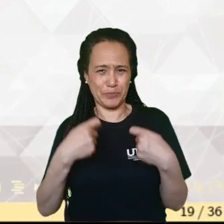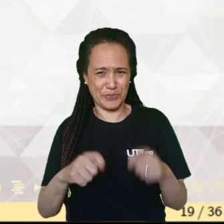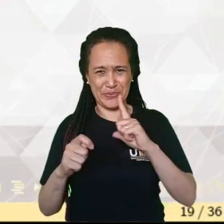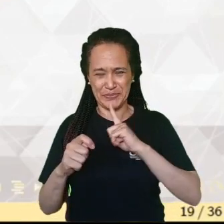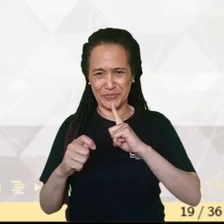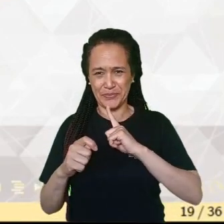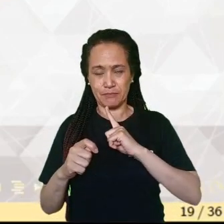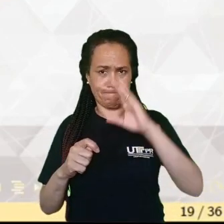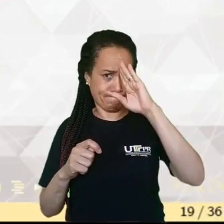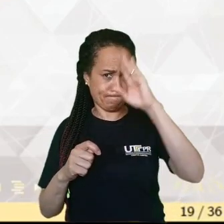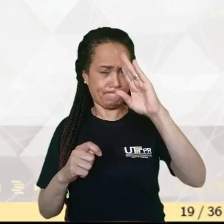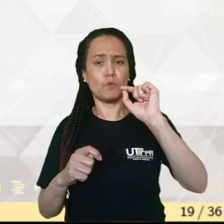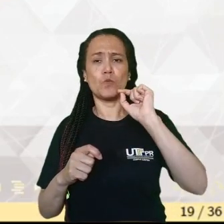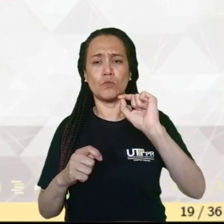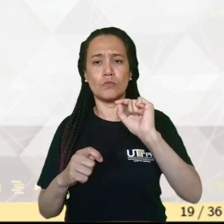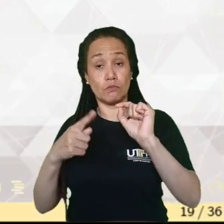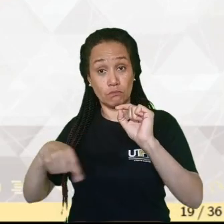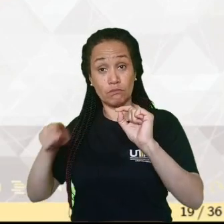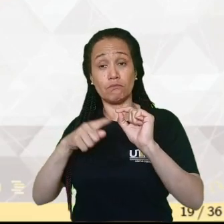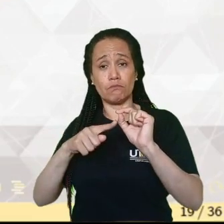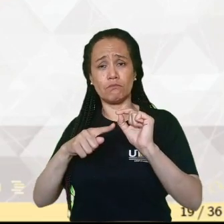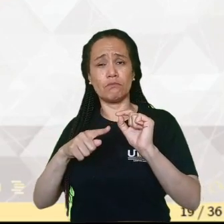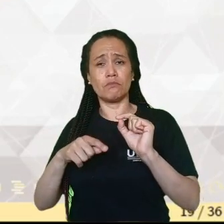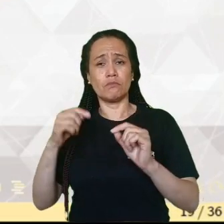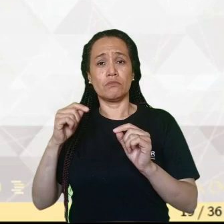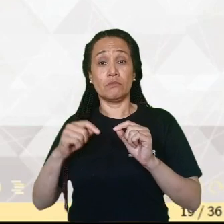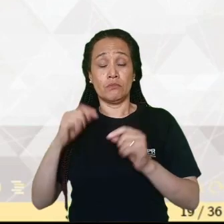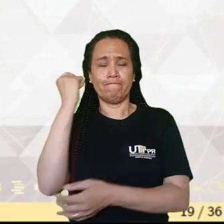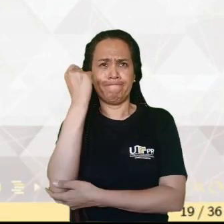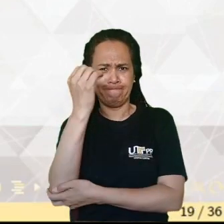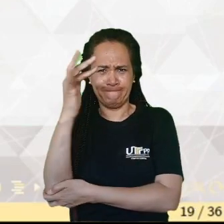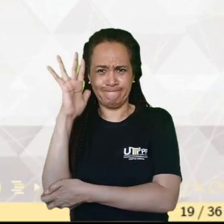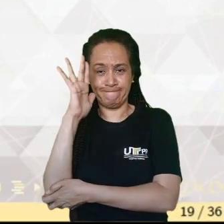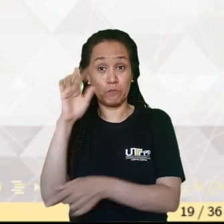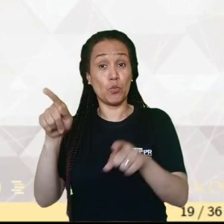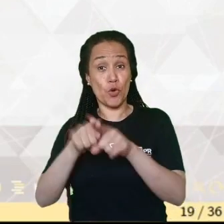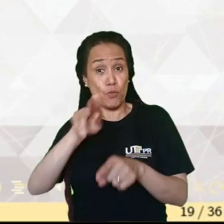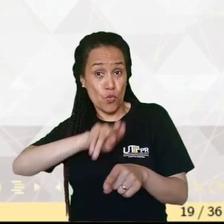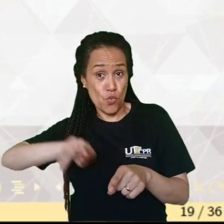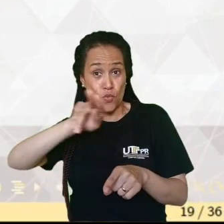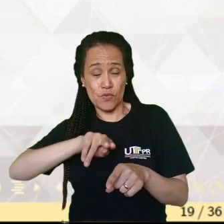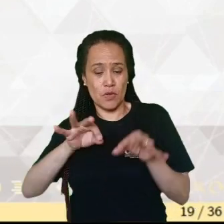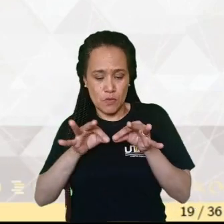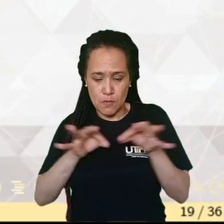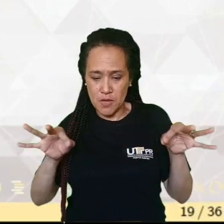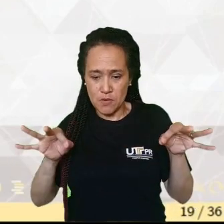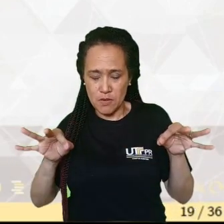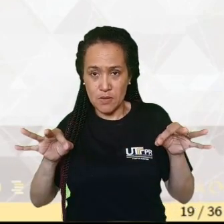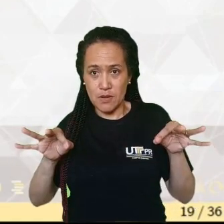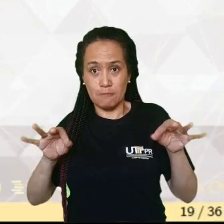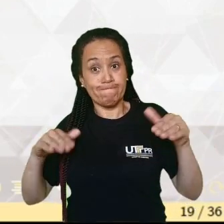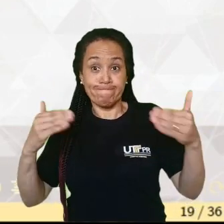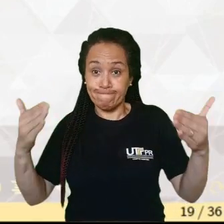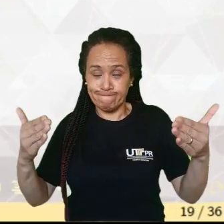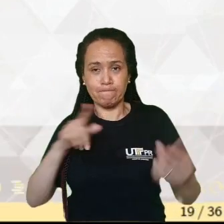né, nessa questão das medidas de tendência central. Mas é sempre, né, sempre importante investigar os